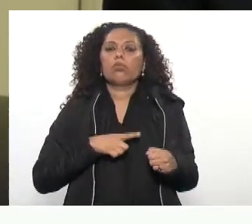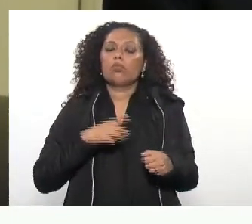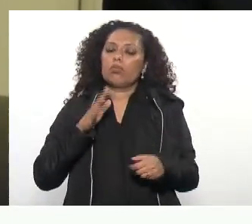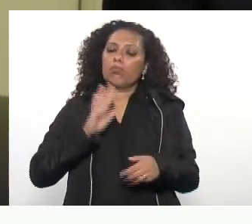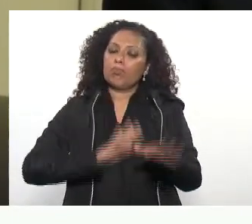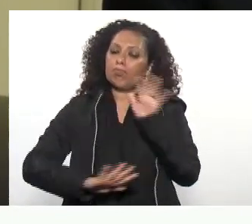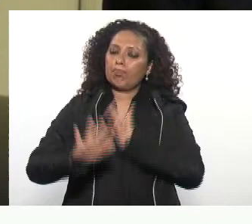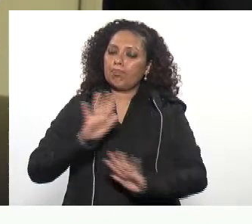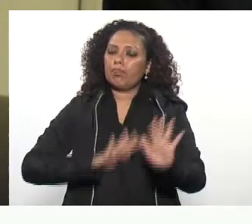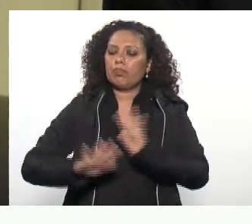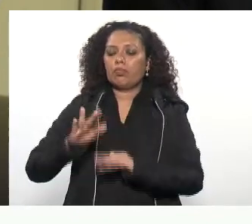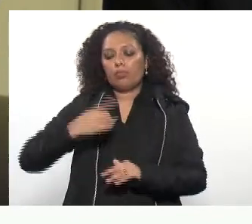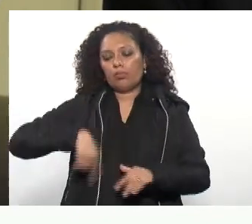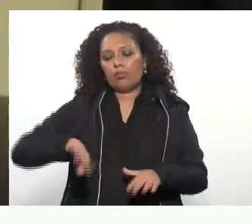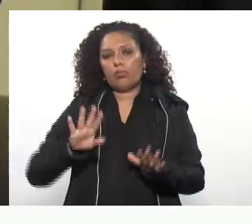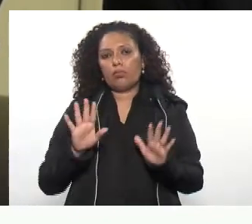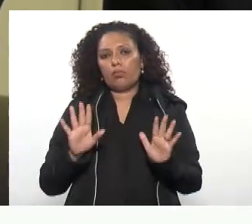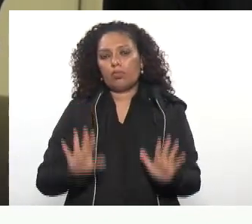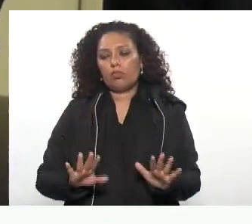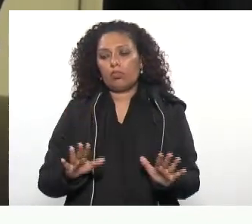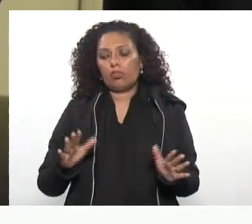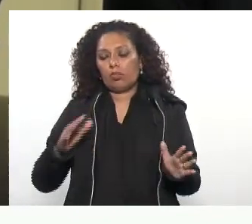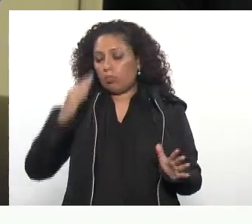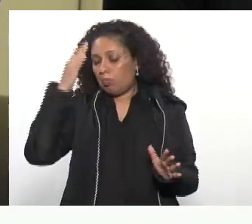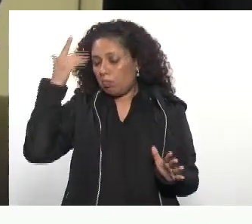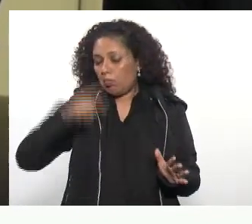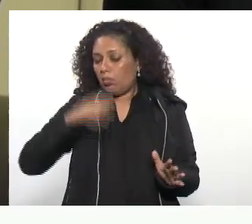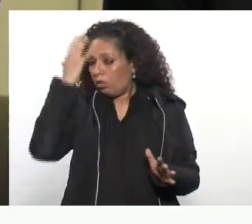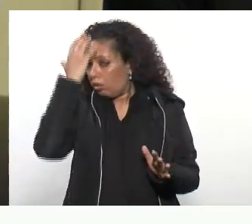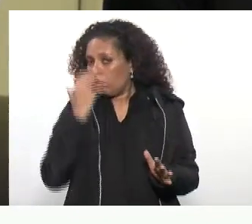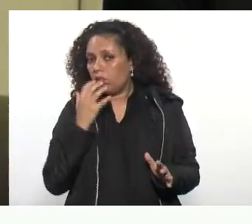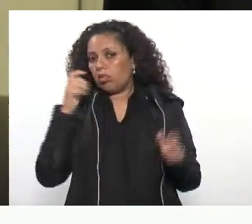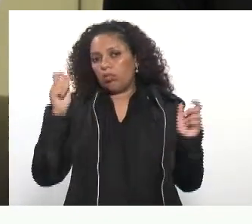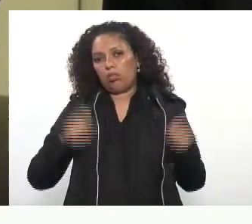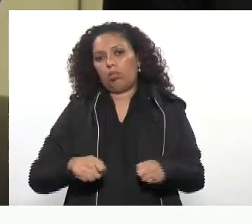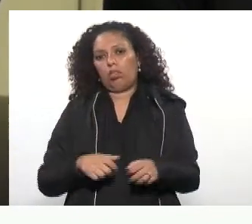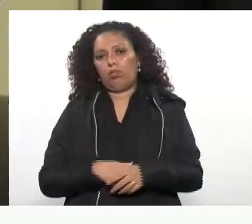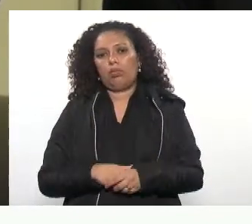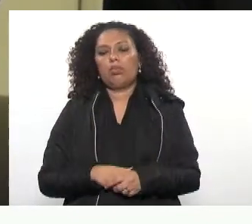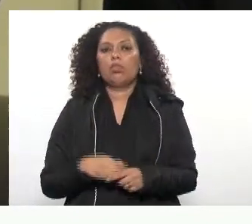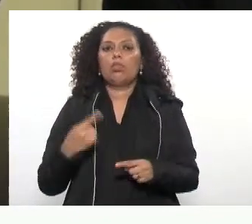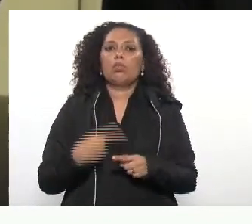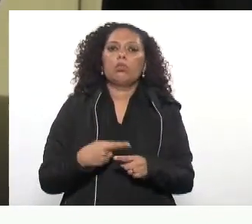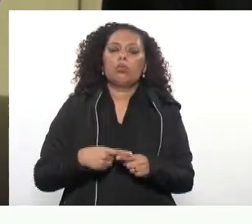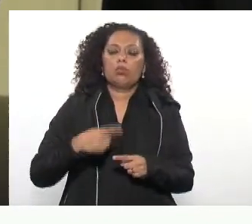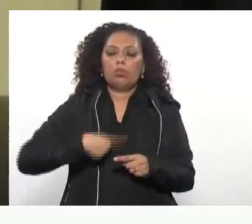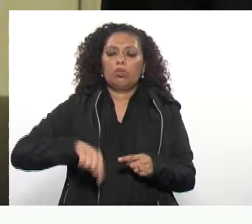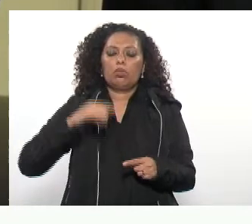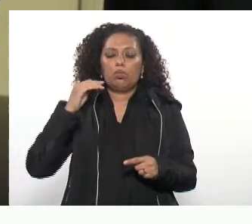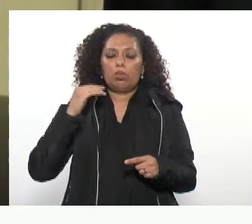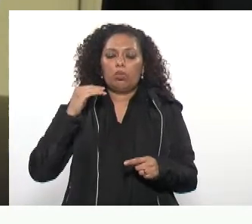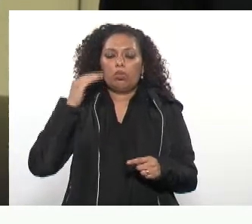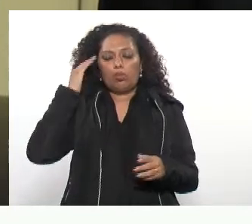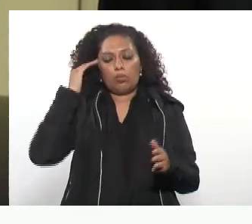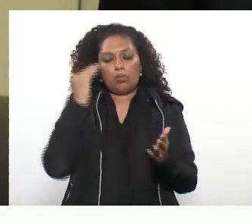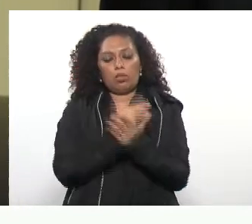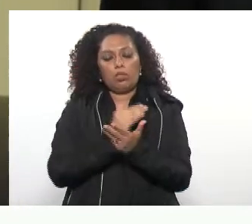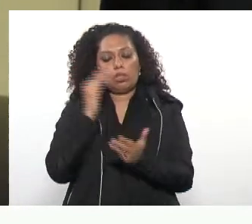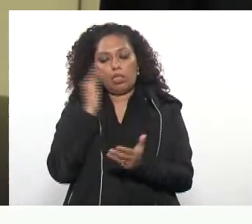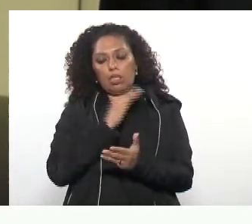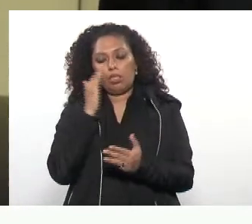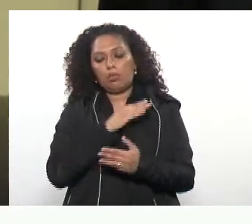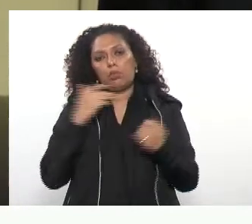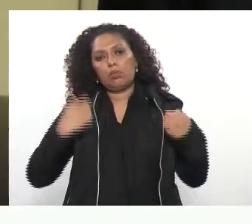cuidado, mas nós estamos sendo o mais sérios que nós podemos para que isso seja resolvido o mais rápido possível.